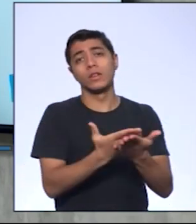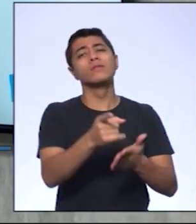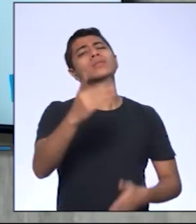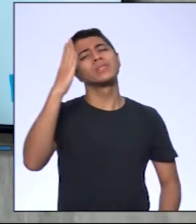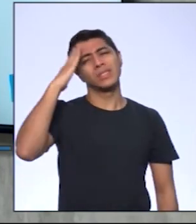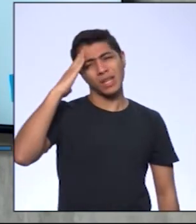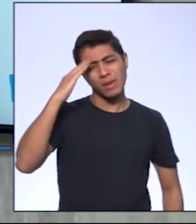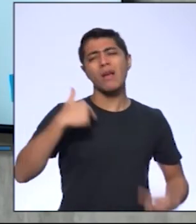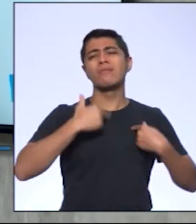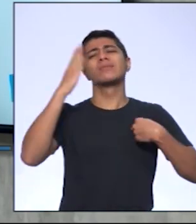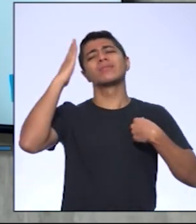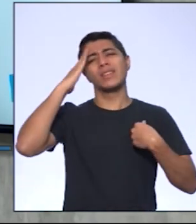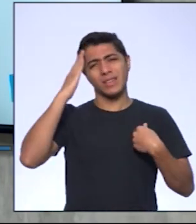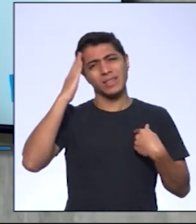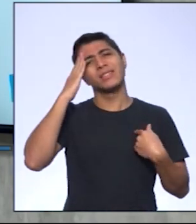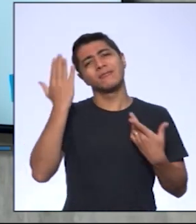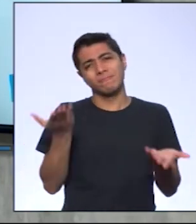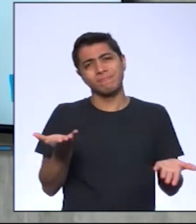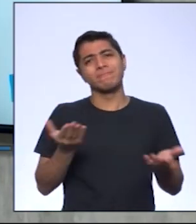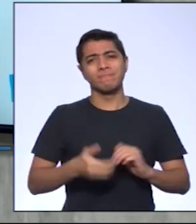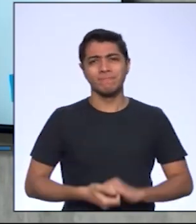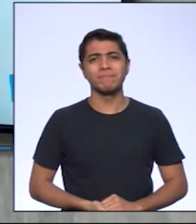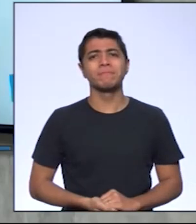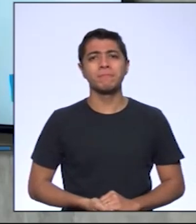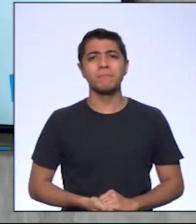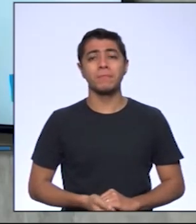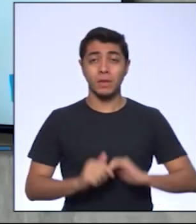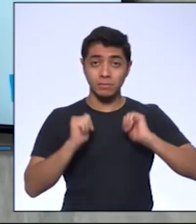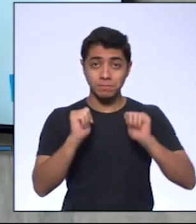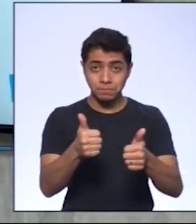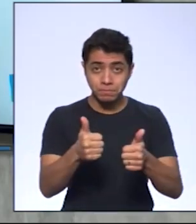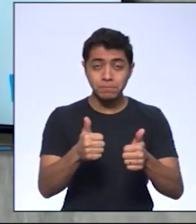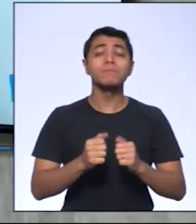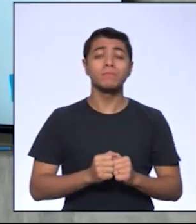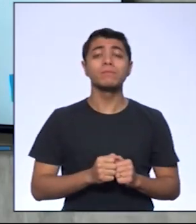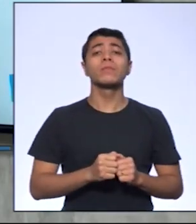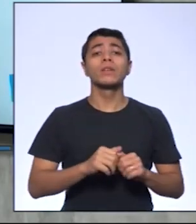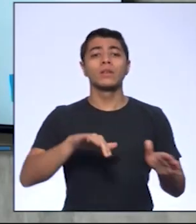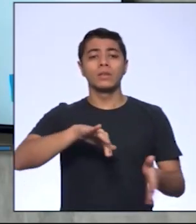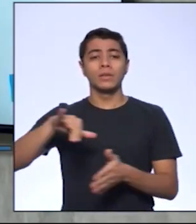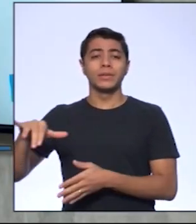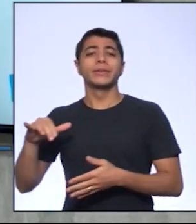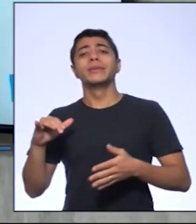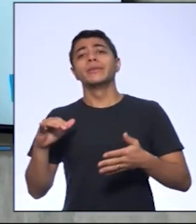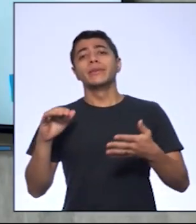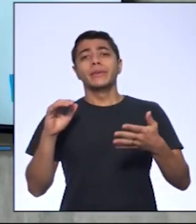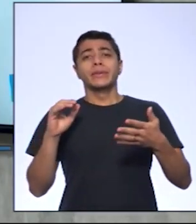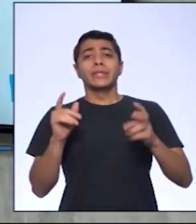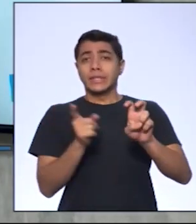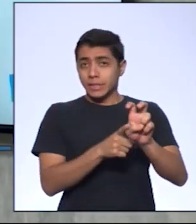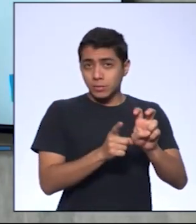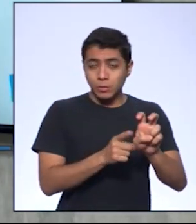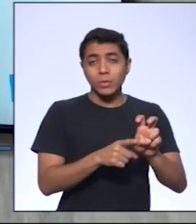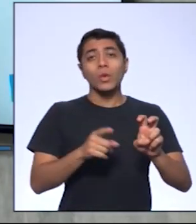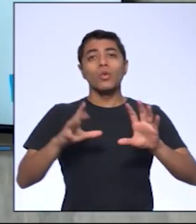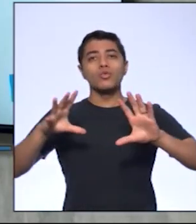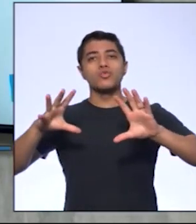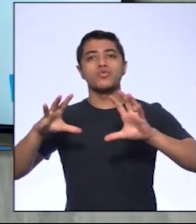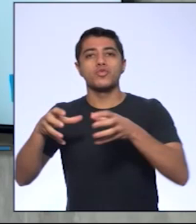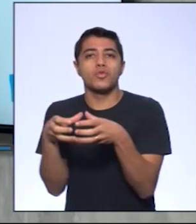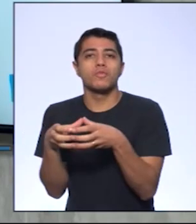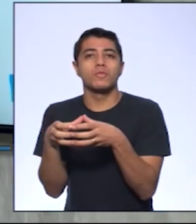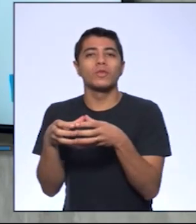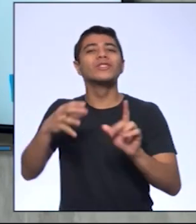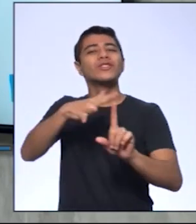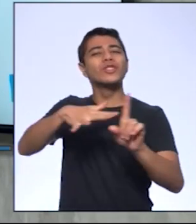disso, eu sei disso, beleza? E grupo social do qual se faz parte. Imaginemos que você que está aí me assistindo,